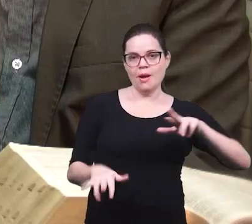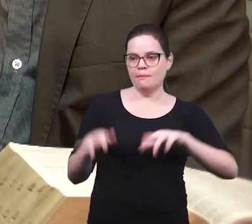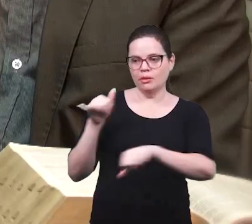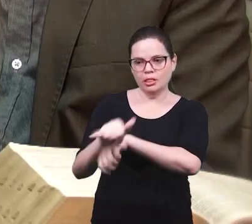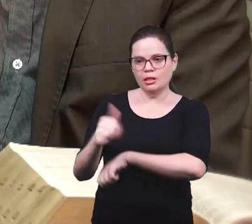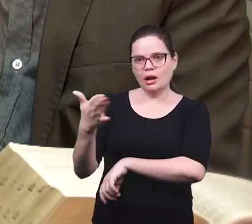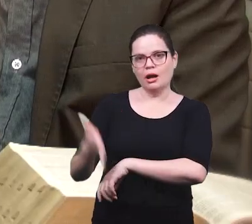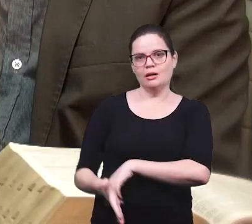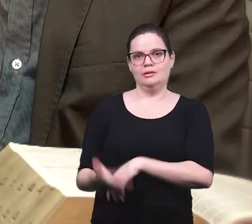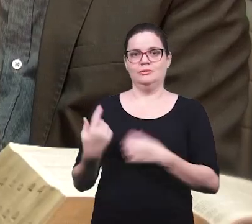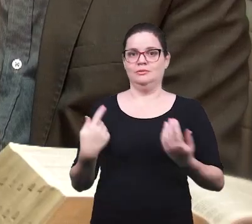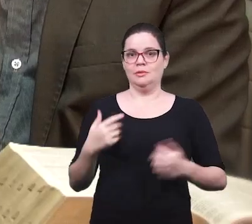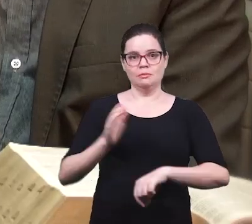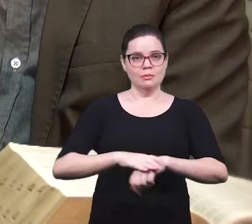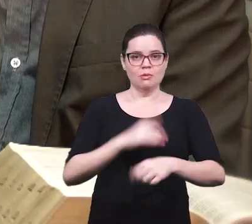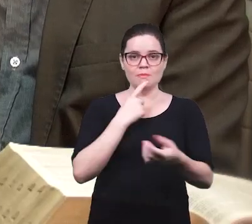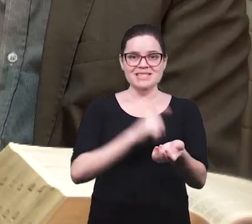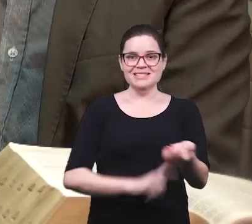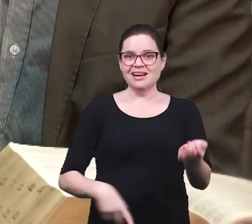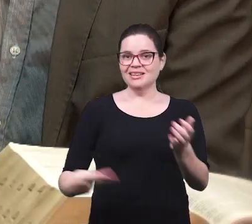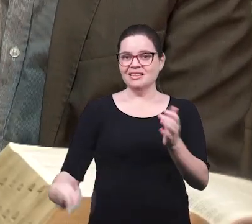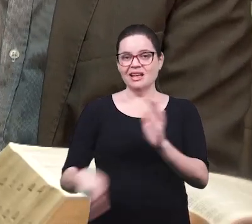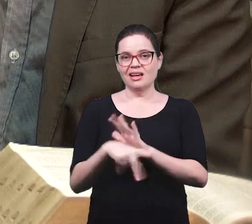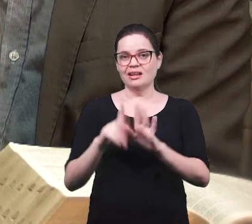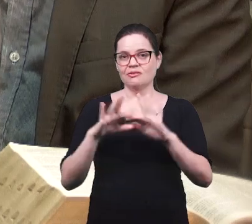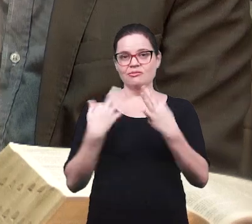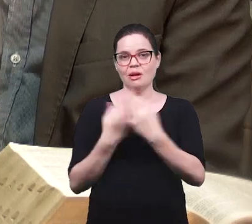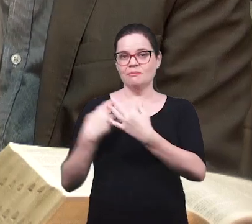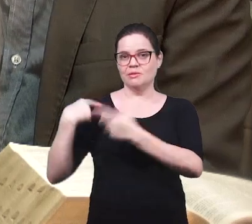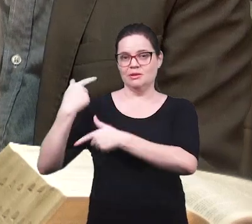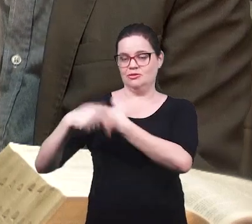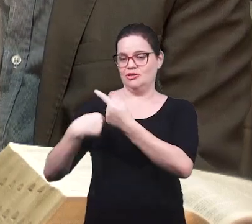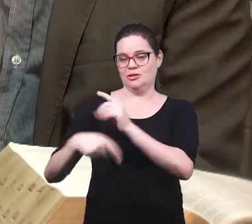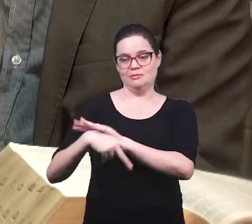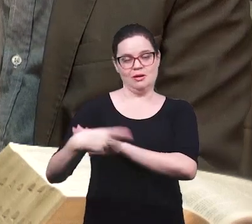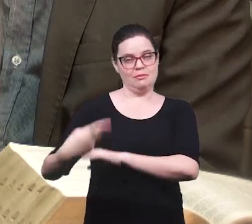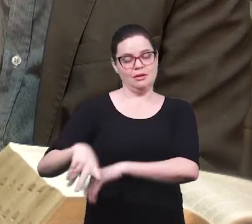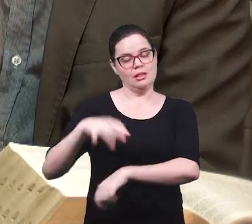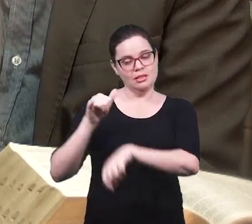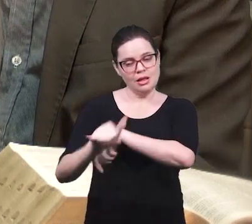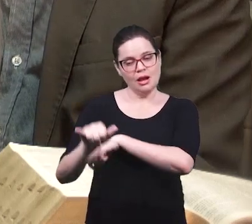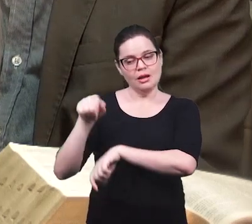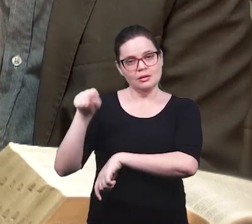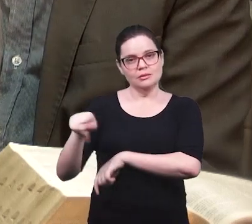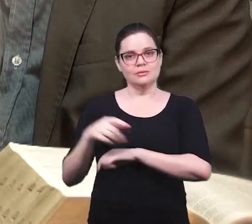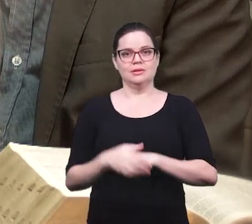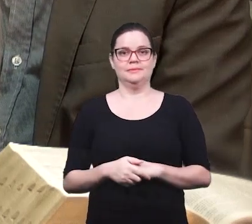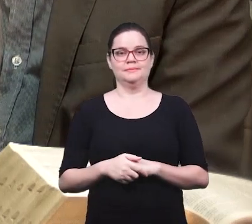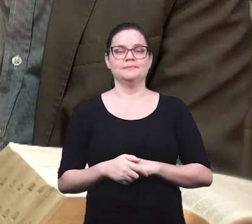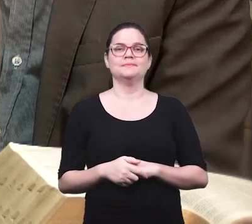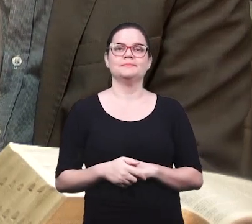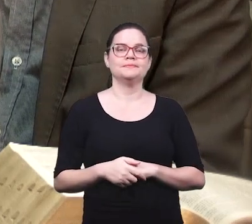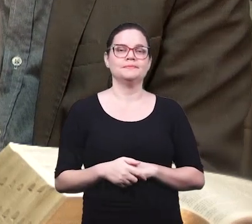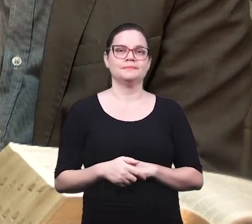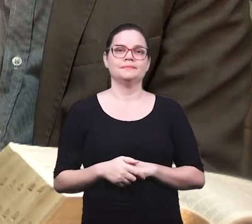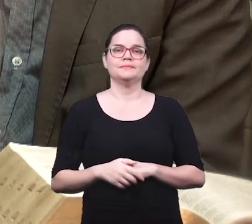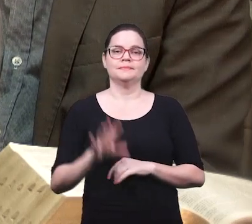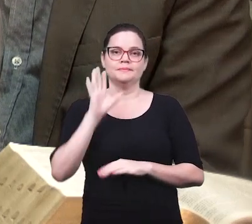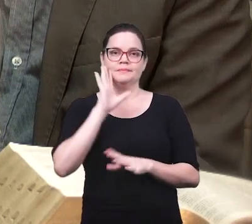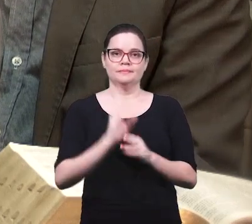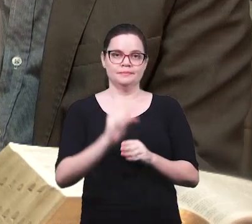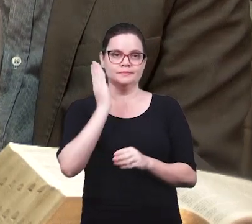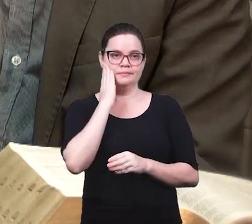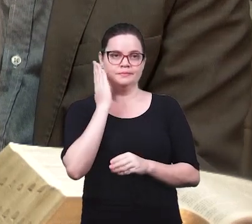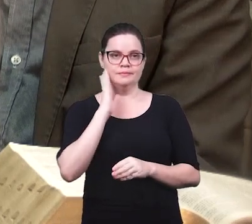Ele foi traído pelos seus irmãos. Sim. Ele foi traído pelo seu sangue, pela sua descendência, pela sua genealogia ali, né? Ele foi traído pelos